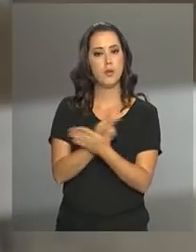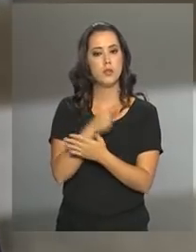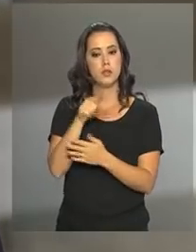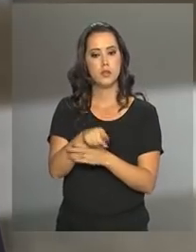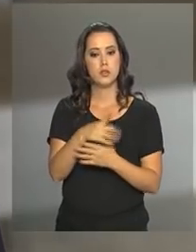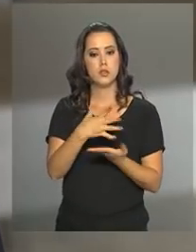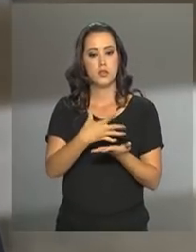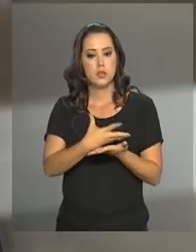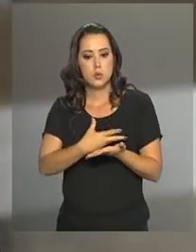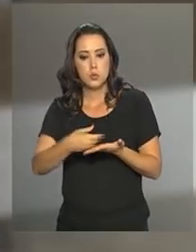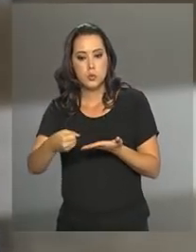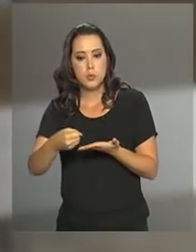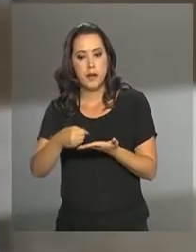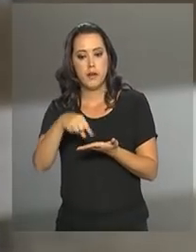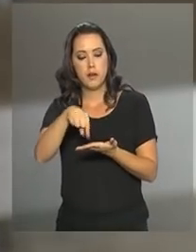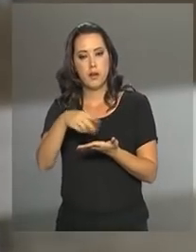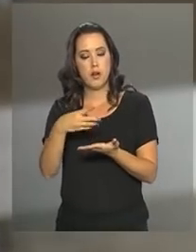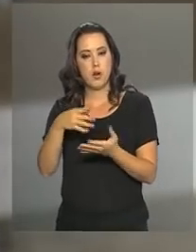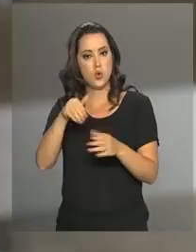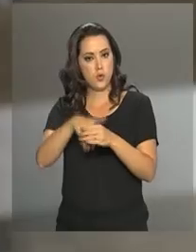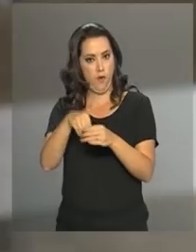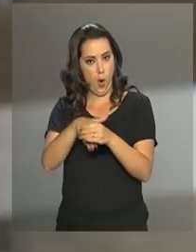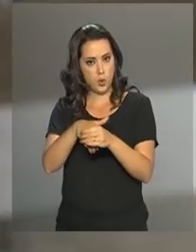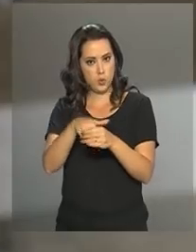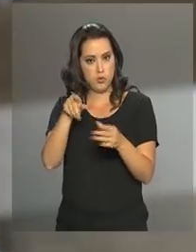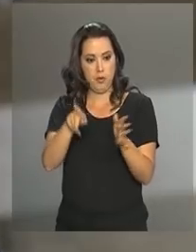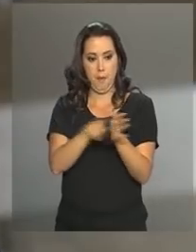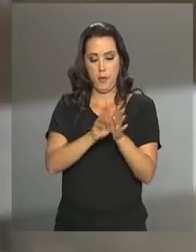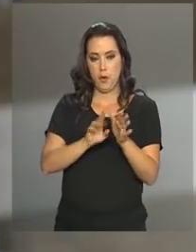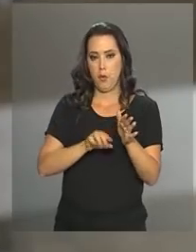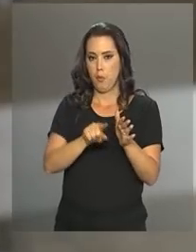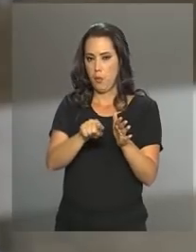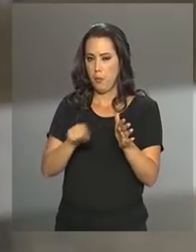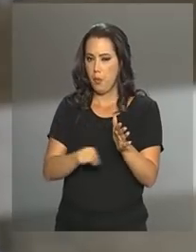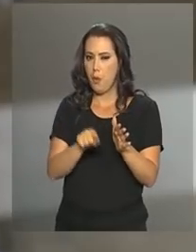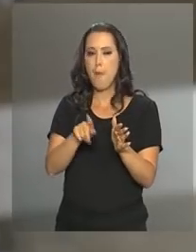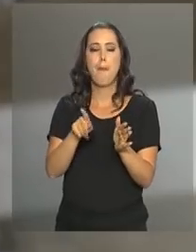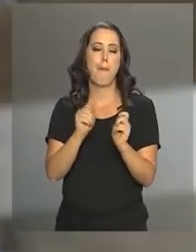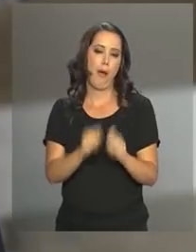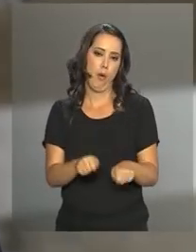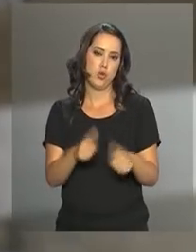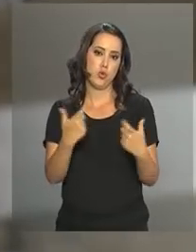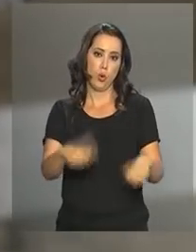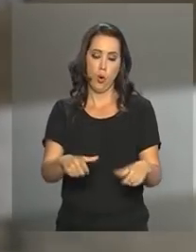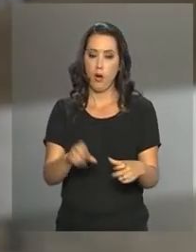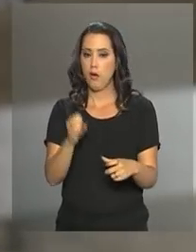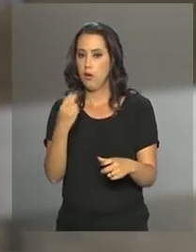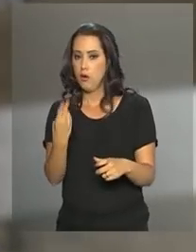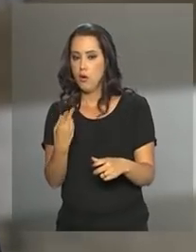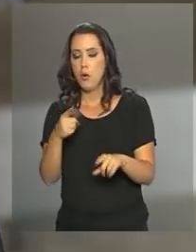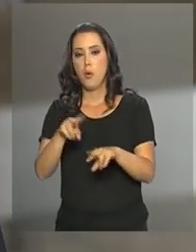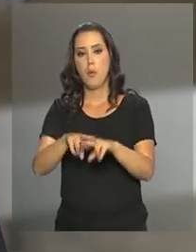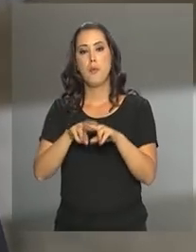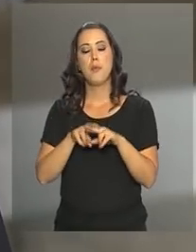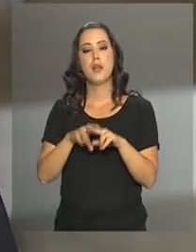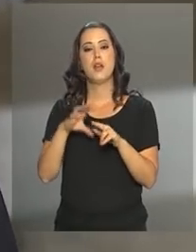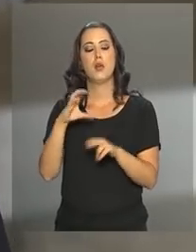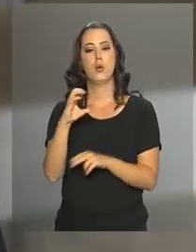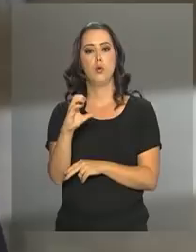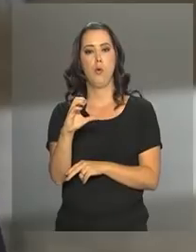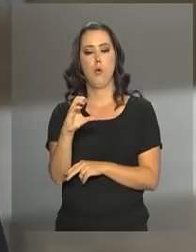assim, dependendo do estado, a transmissão pode ser feita desde o local da votação ou a partir do cartório